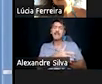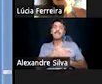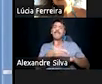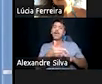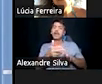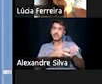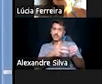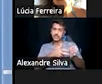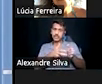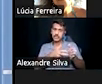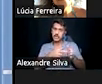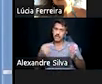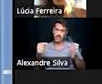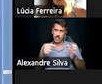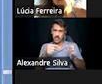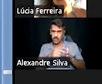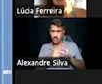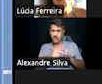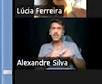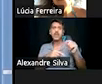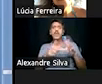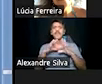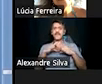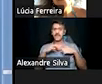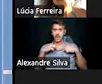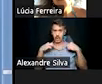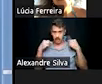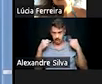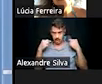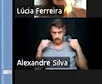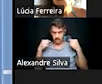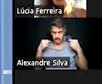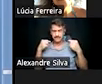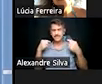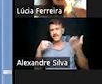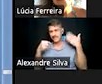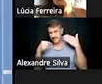estiver perfurado e tenha servido para fazer um colar, um grupo indígena antigo,